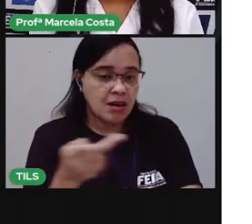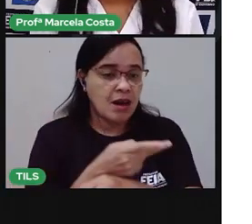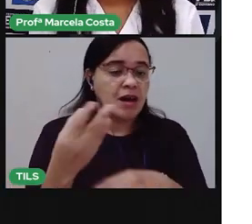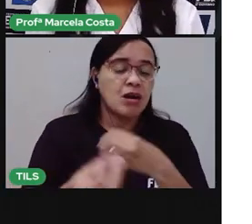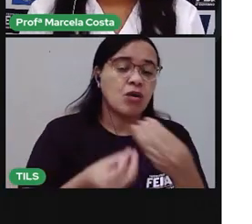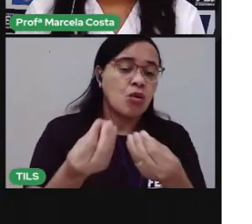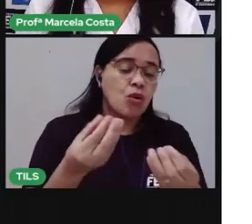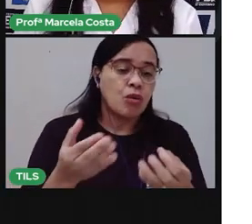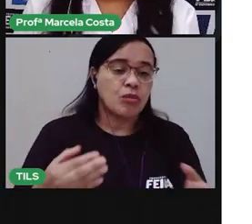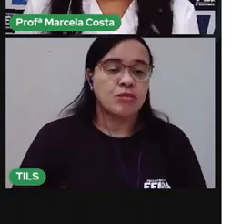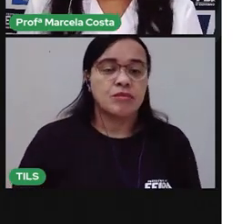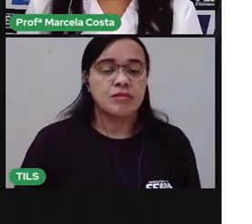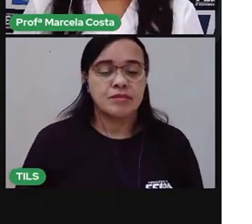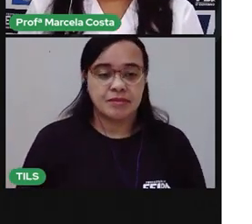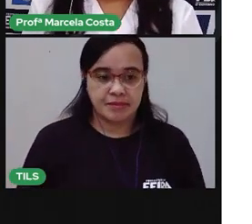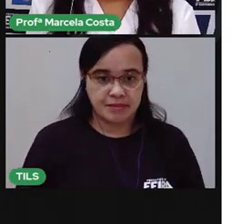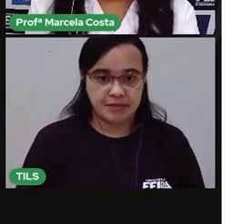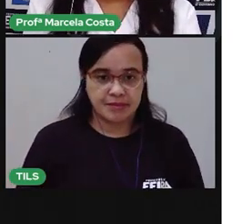E